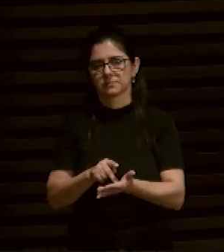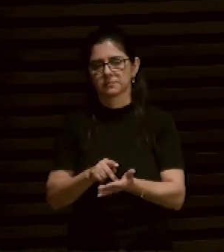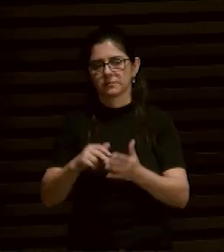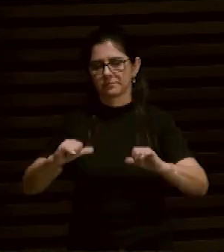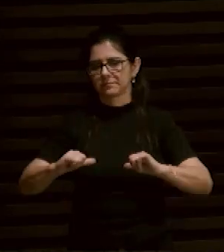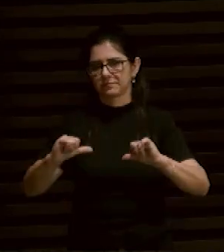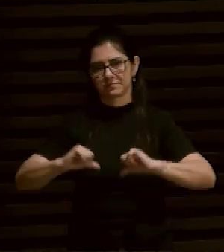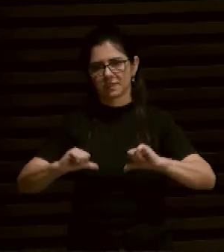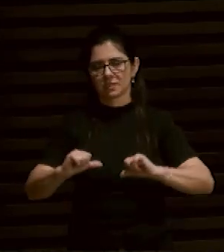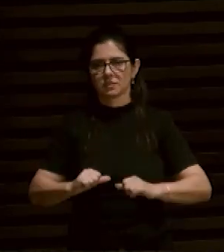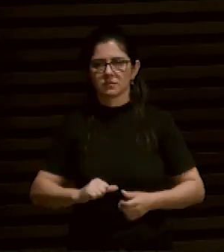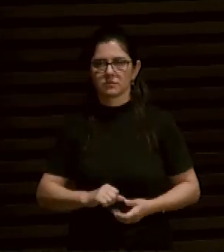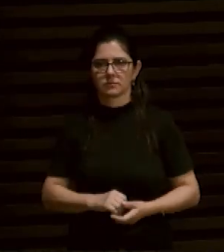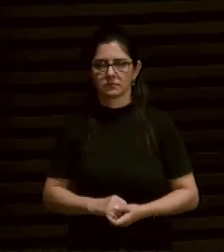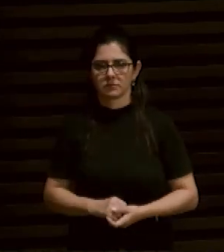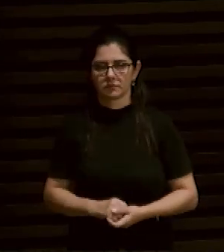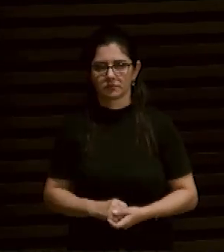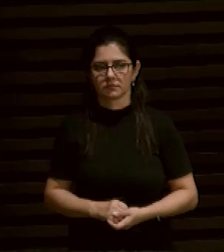do que adianta?